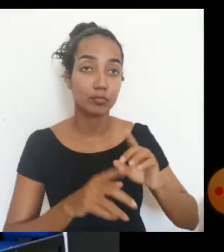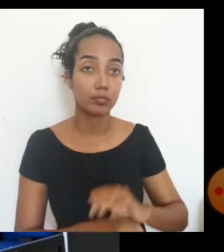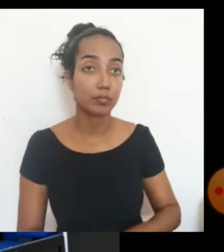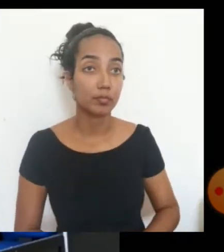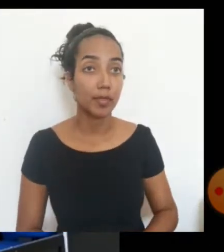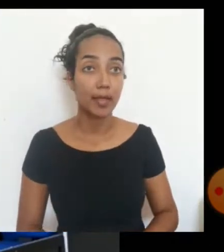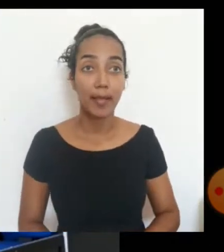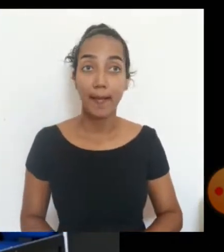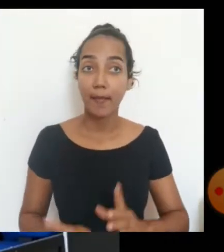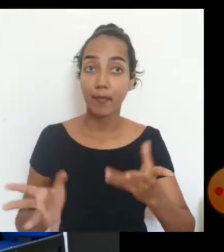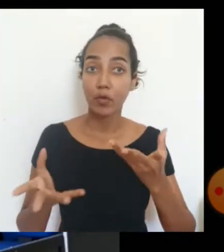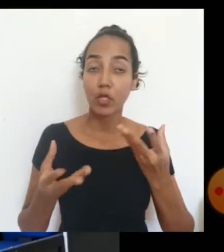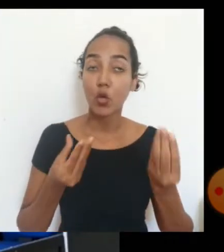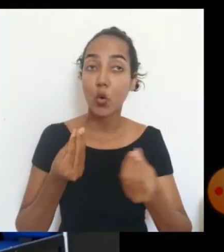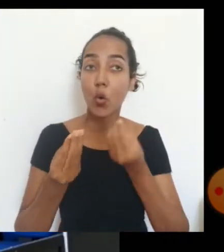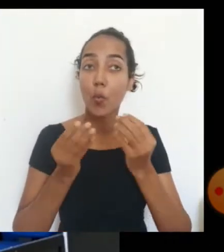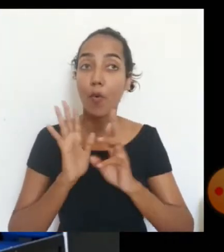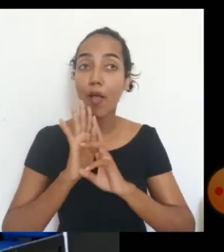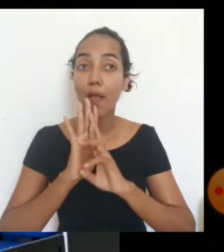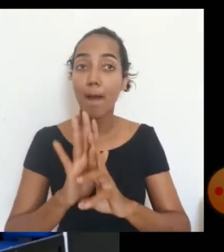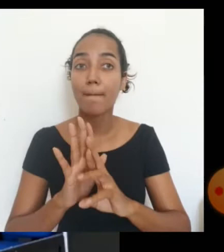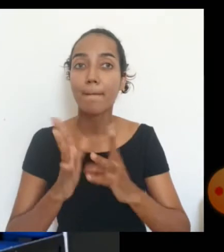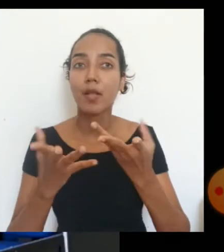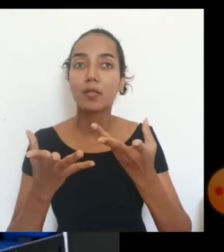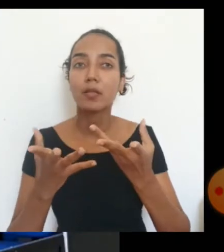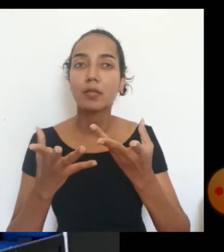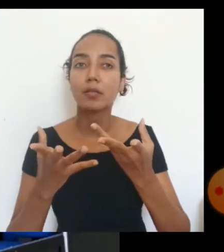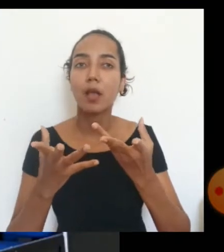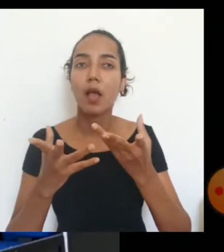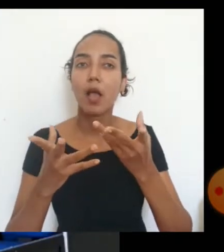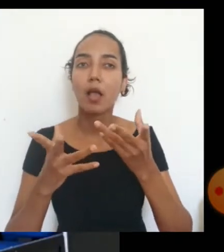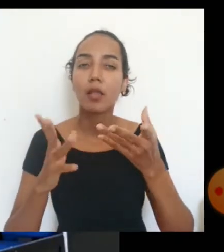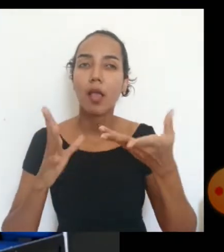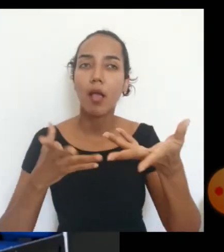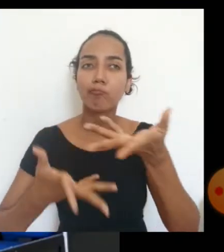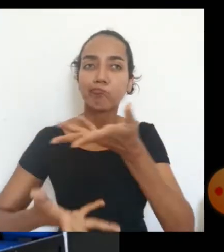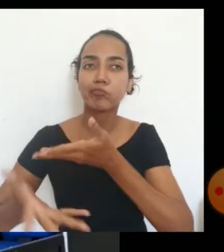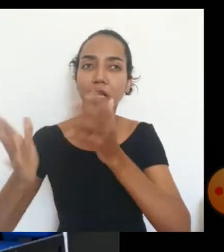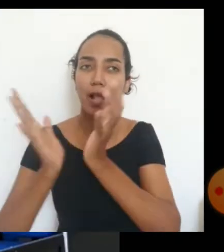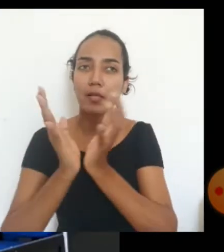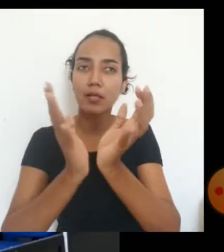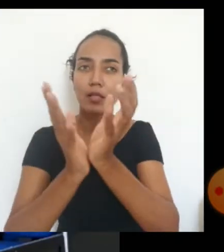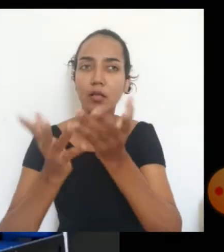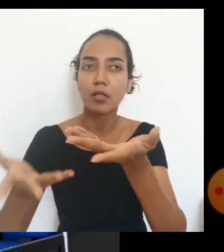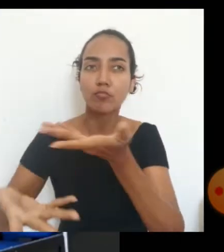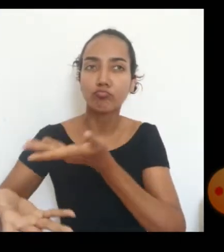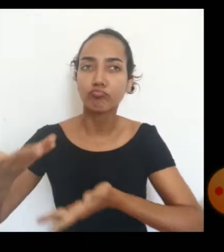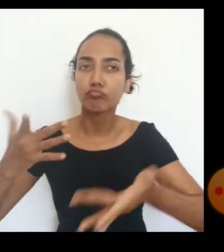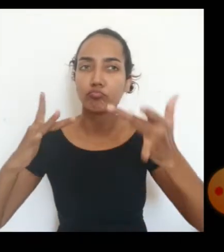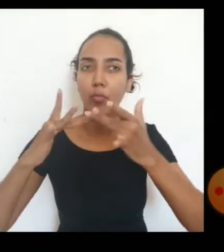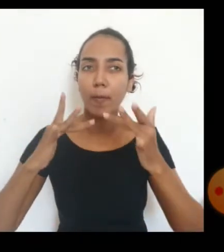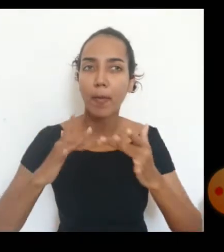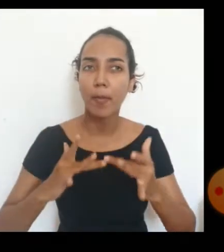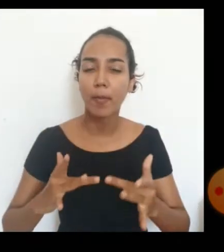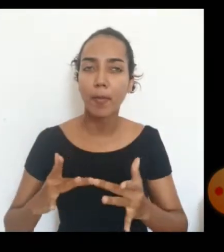como representar e implementar associações entre classes. Vou abrir aqui os slides.